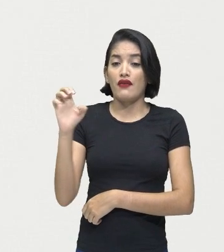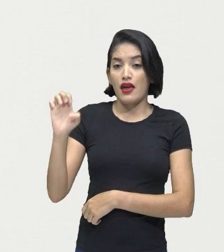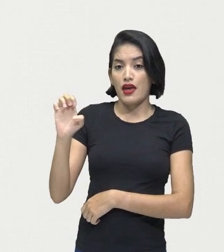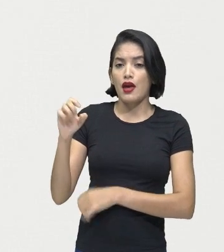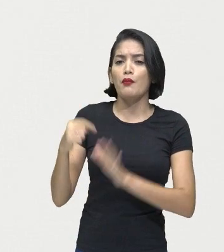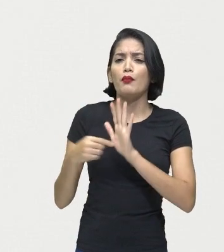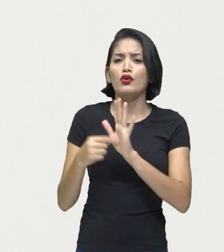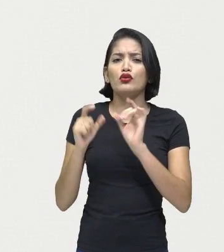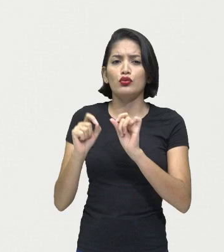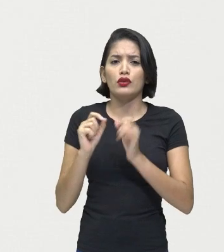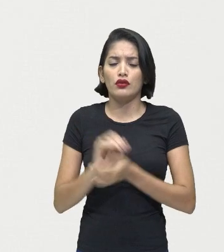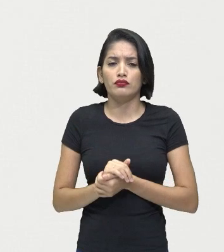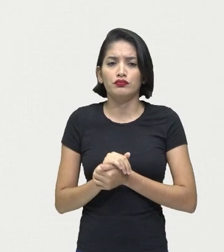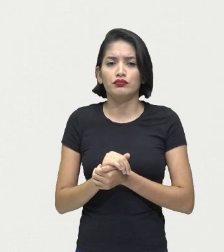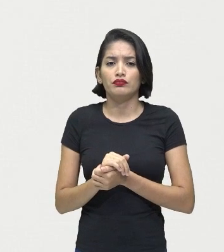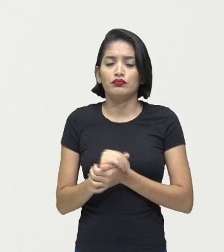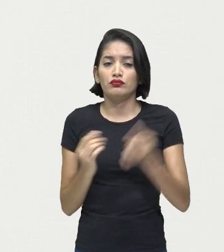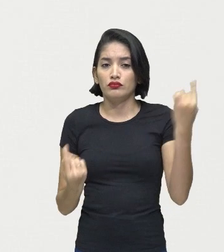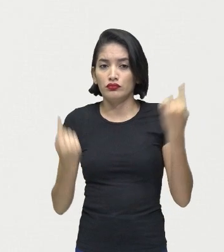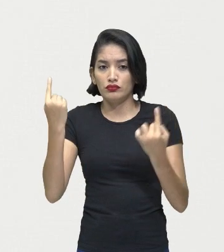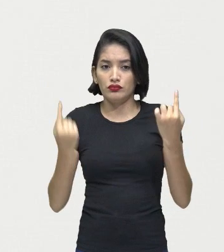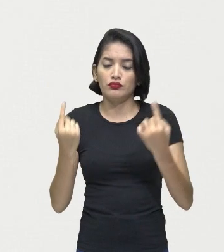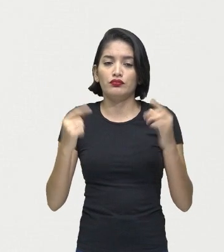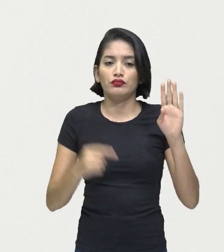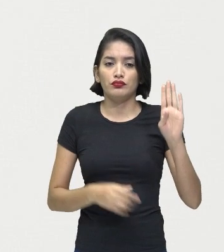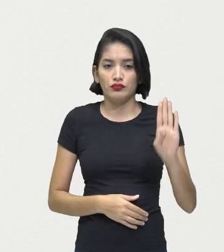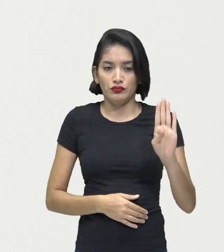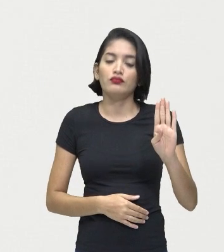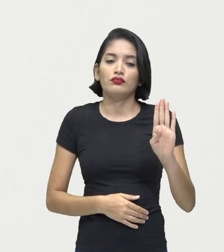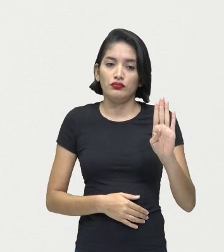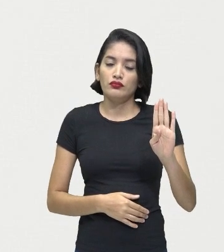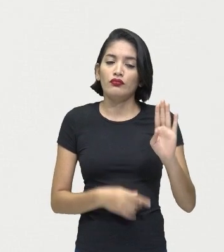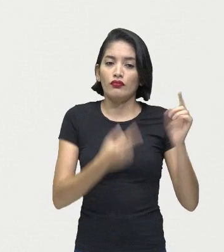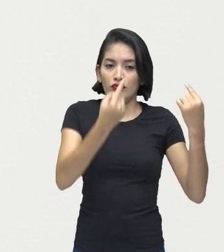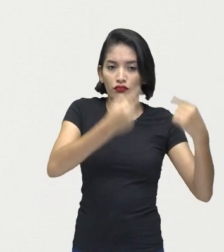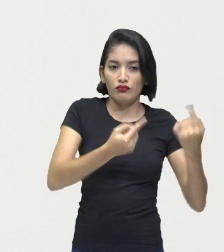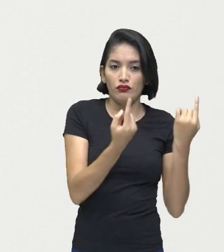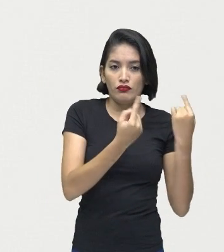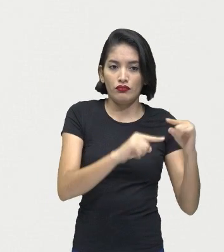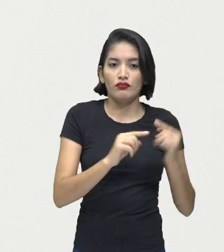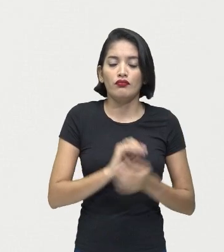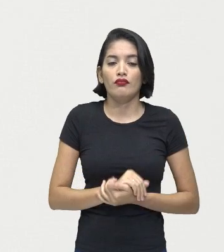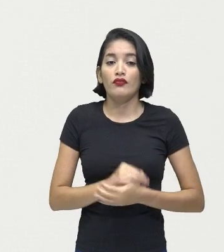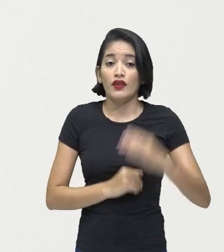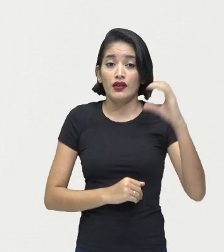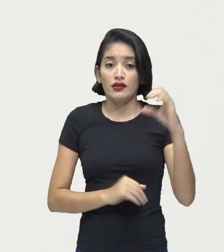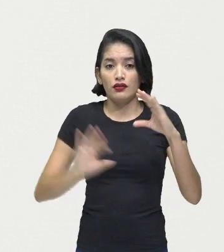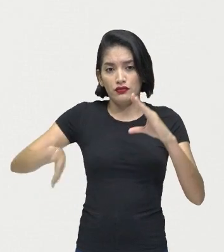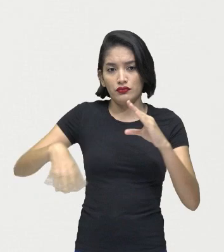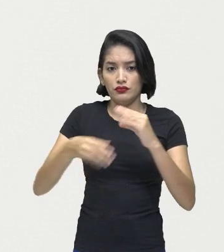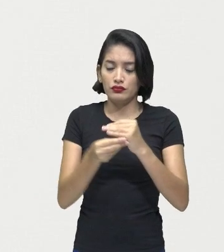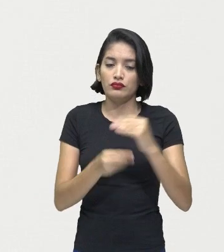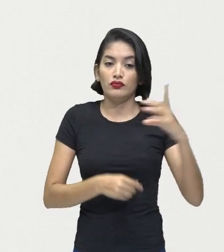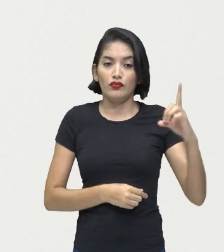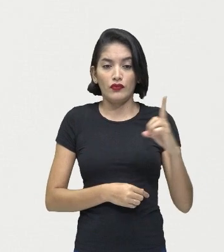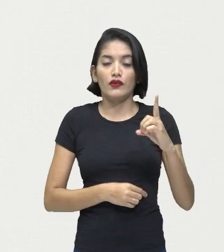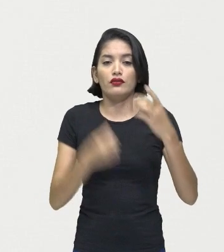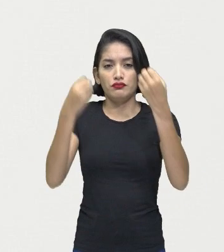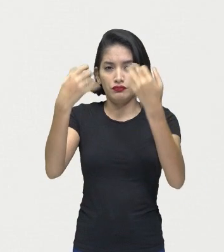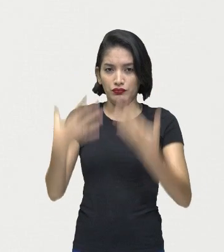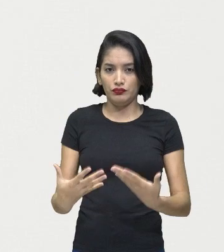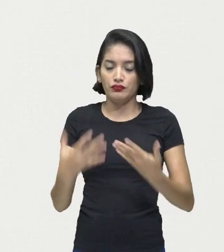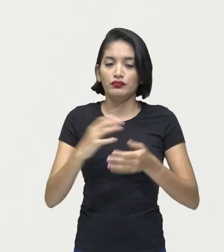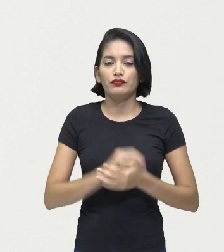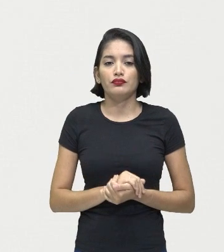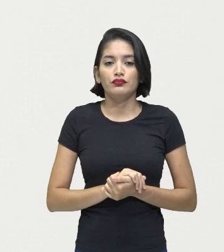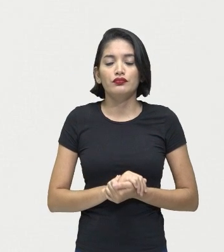A, alternância, letra B, oposição, letra C, adição ou letra D, explicação. Então, a